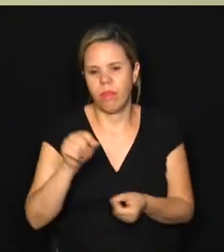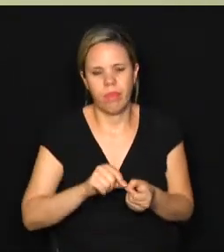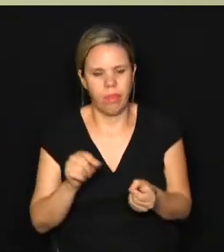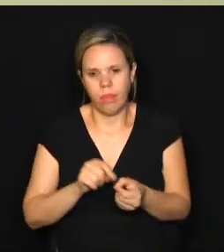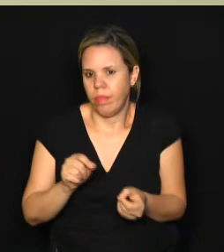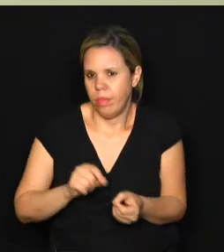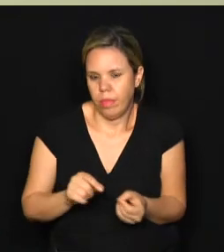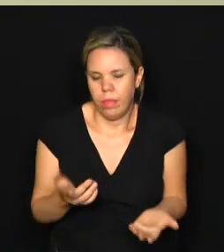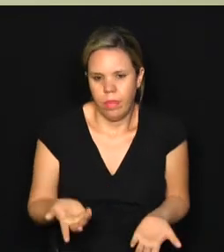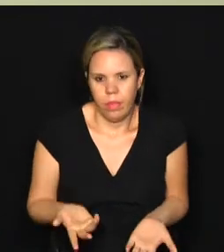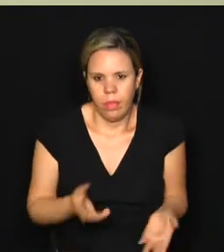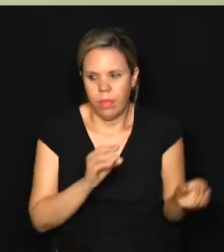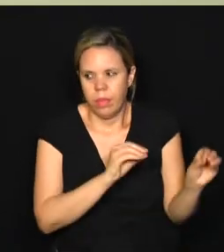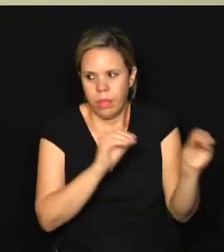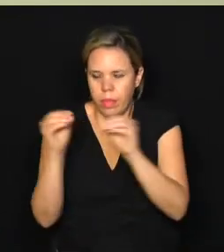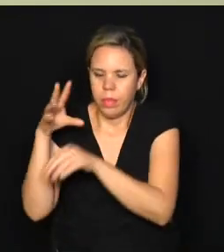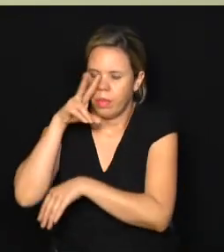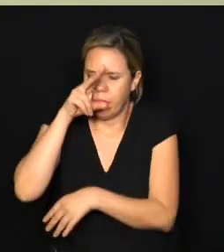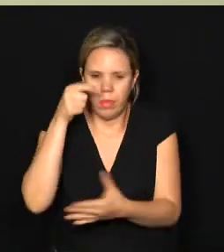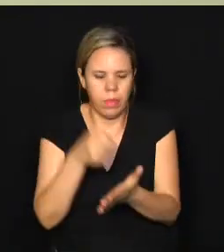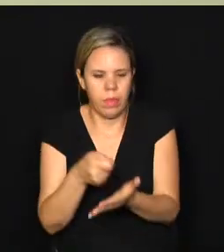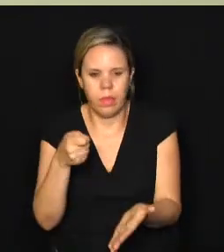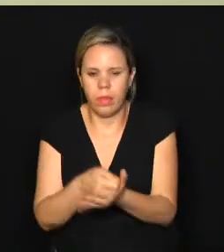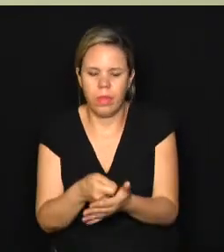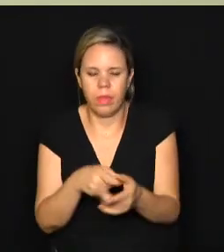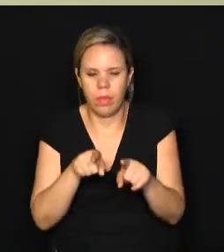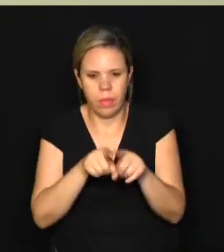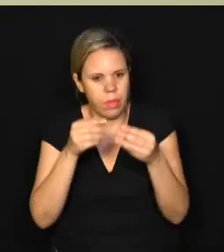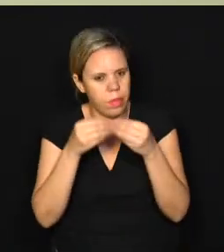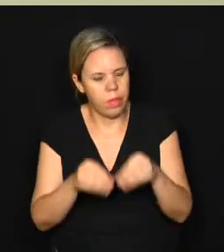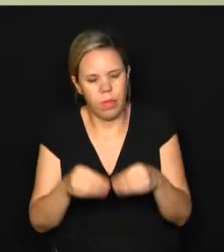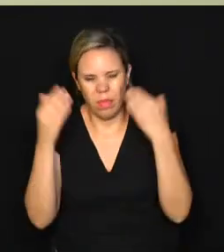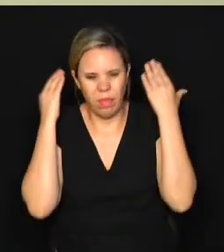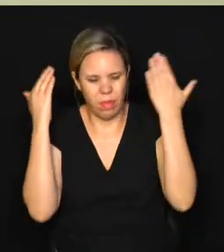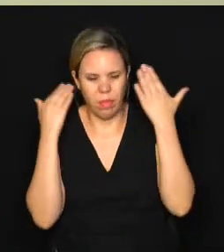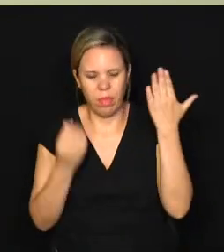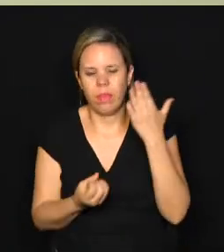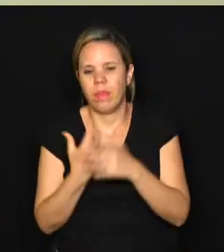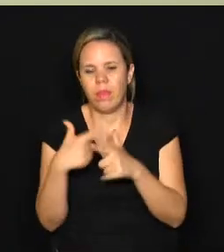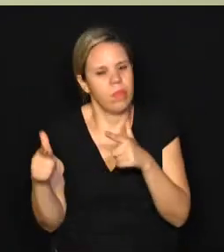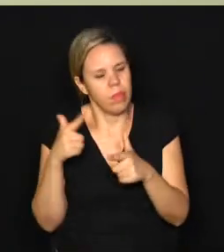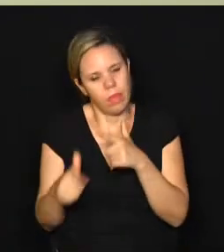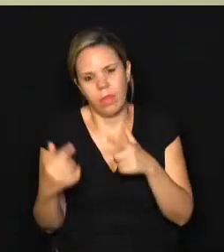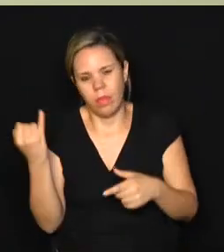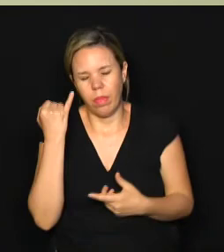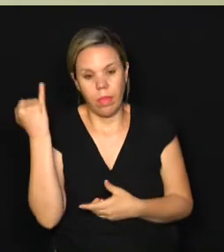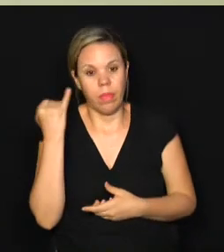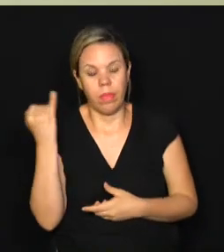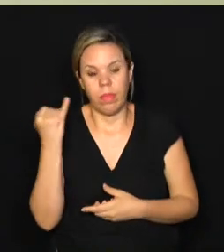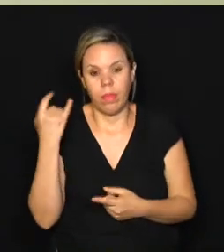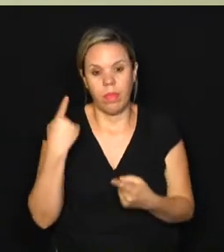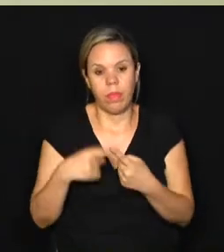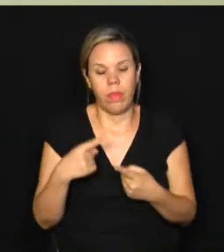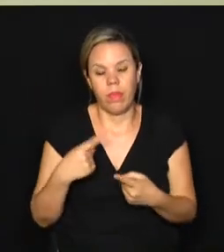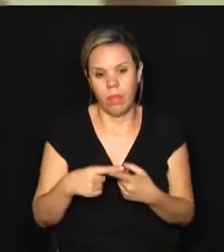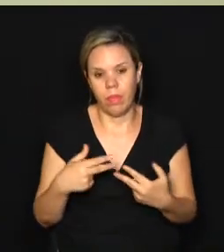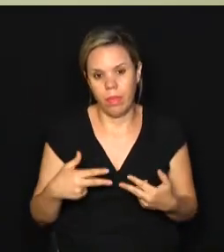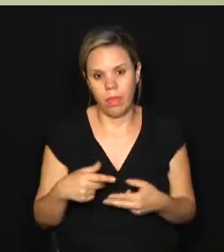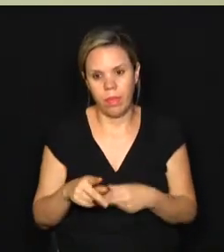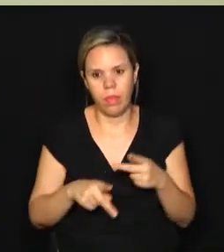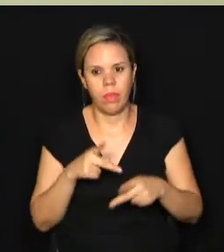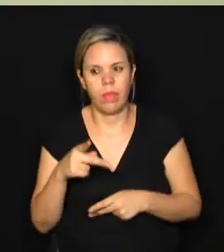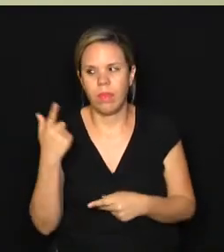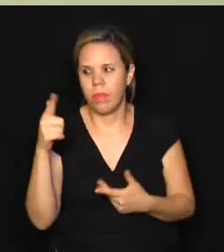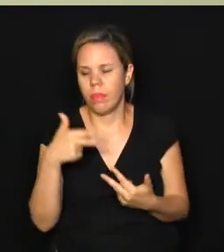uma migração forçada, além dos impactos psicanalíticos que isso causa. Então, é muito importante a gente pensar nessa dimensão, porque as pessoas têm uma